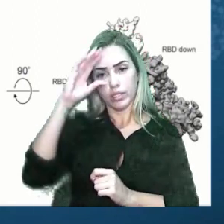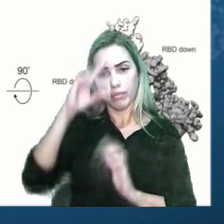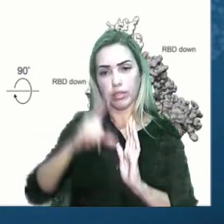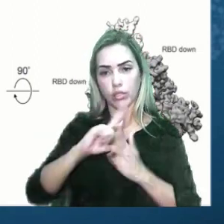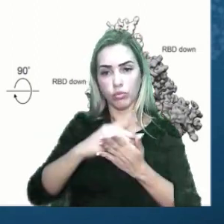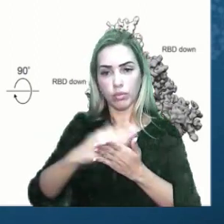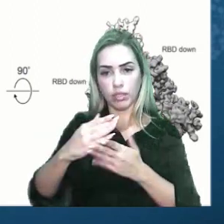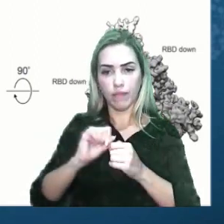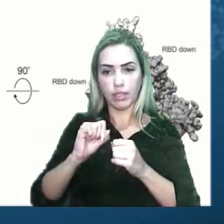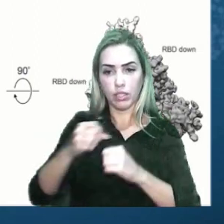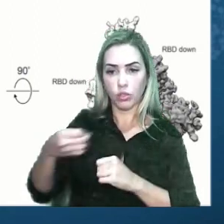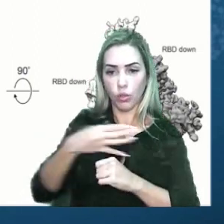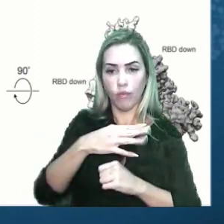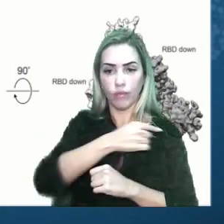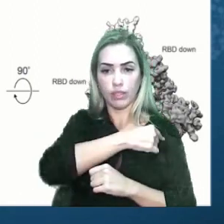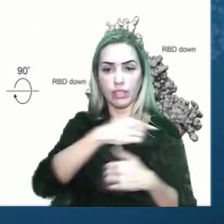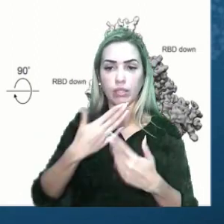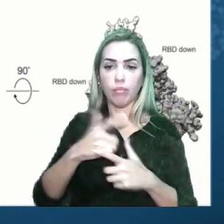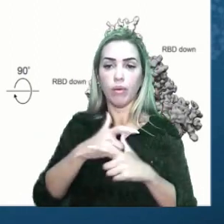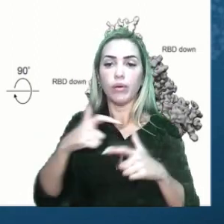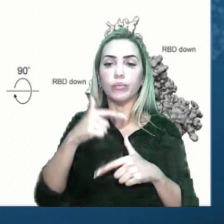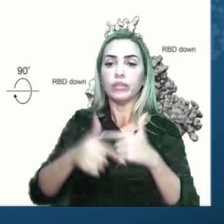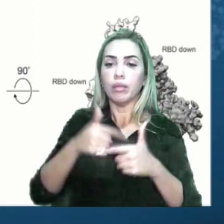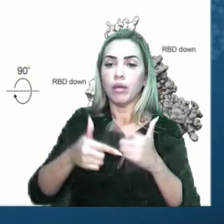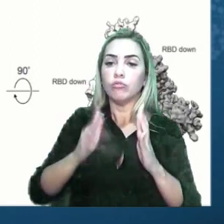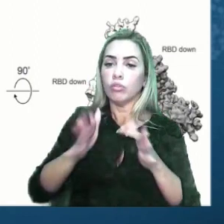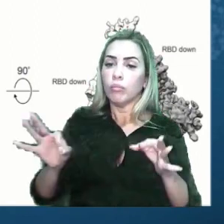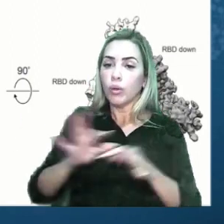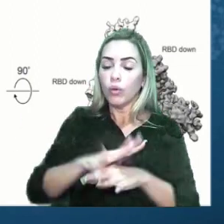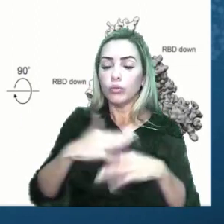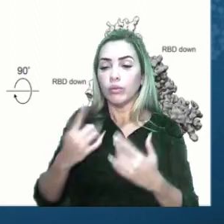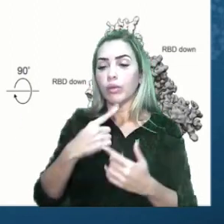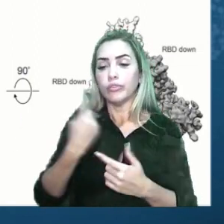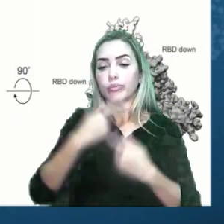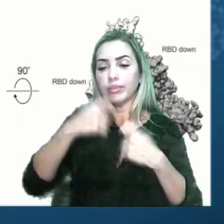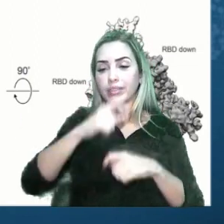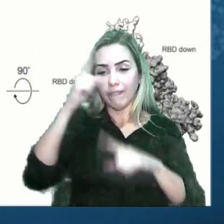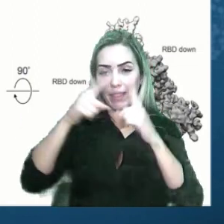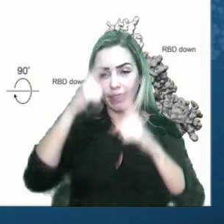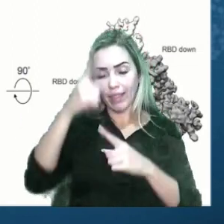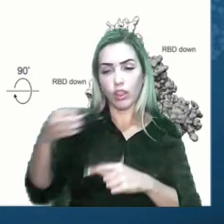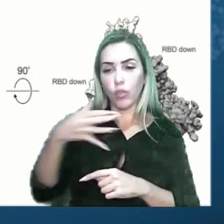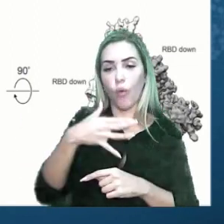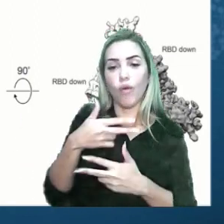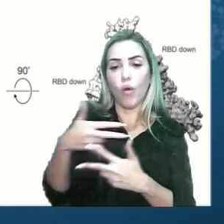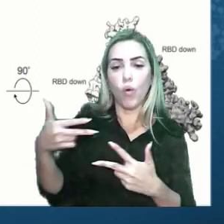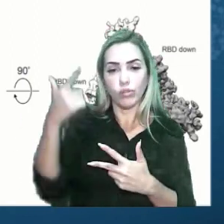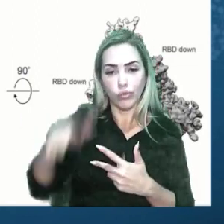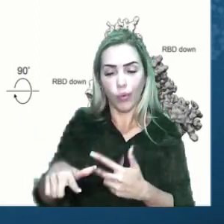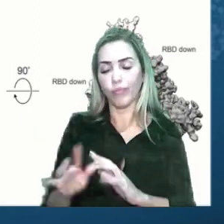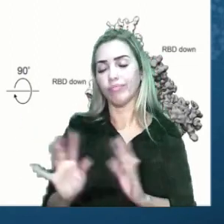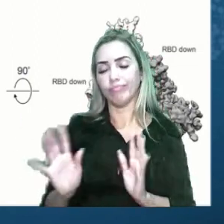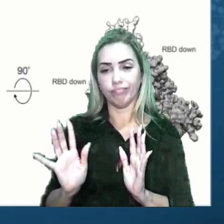fazer uma nova vacina, então muito do trabalho já foi feito, então a gente não precisa reinventar a roda a cada vez, e então